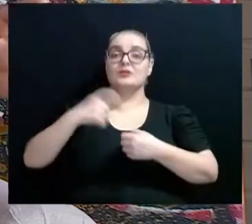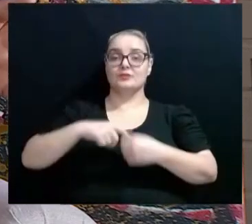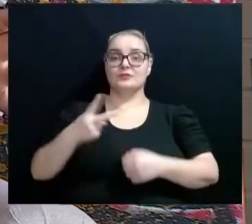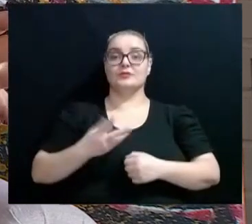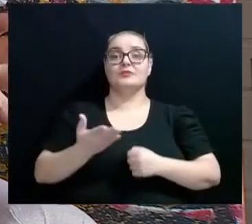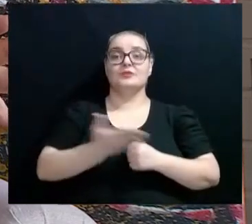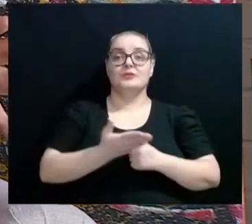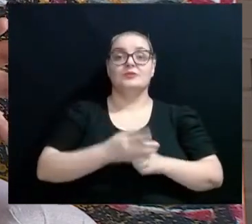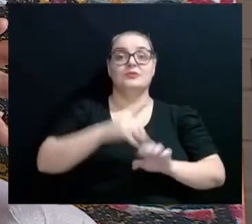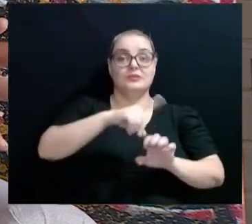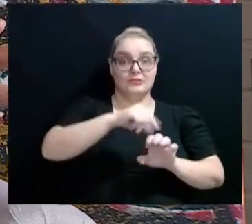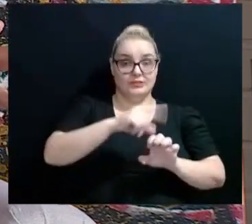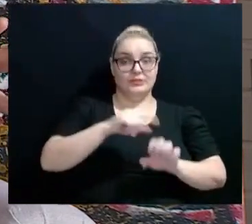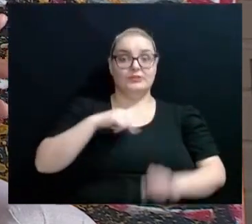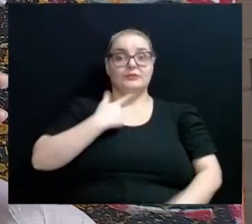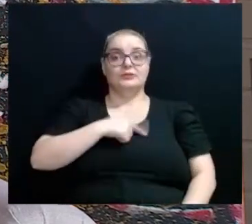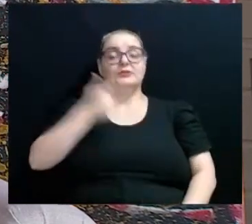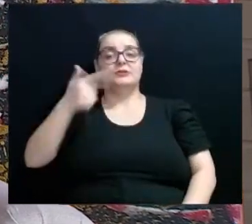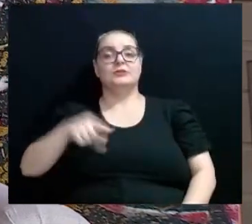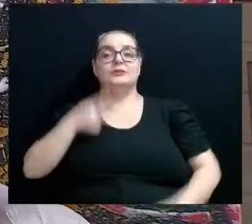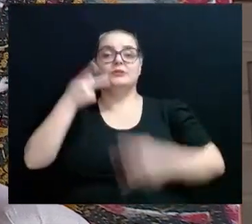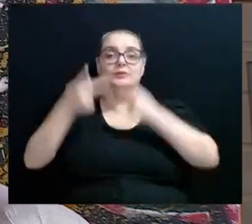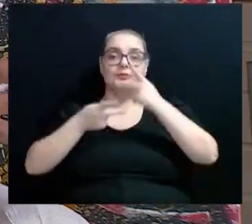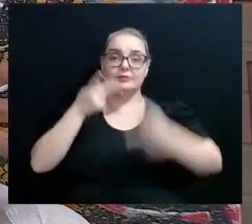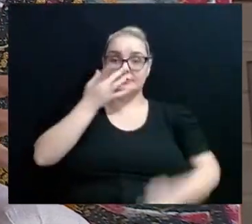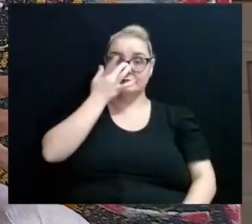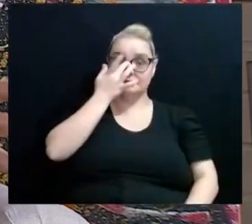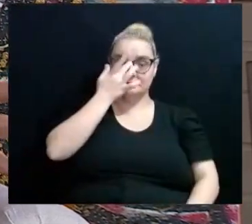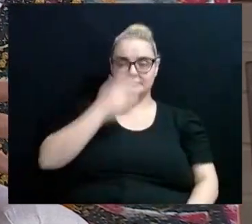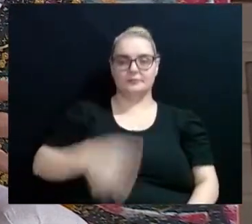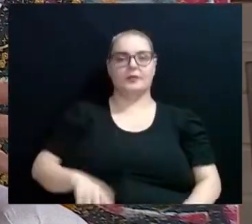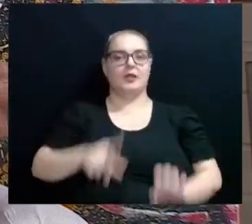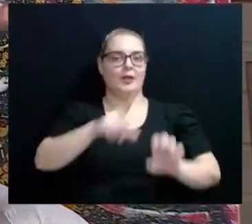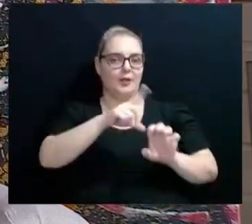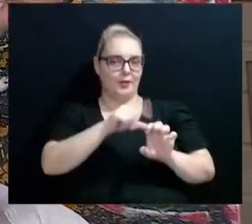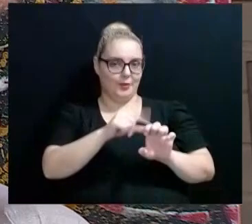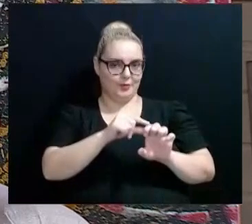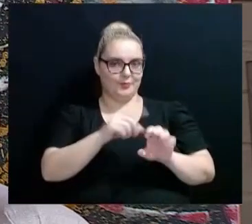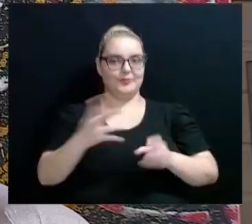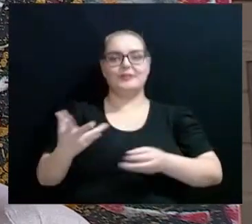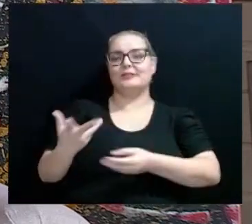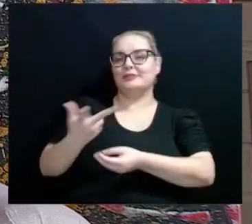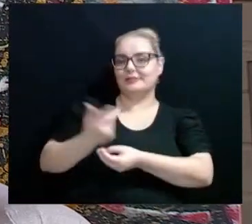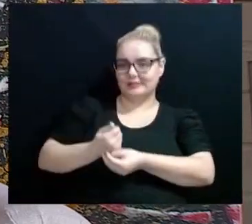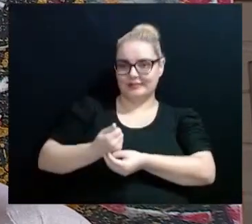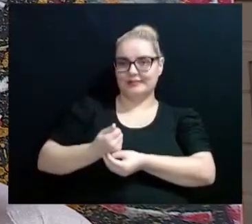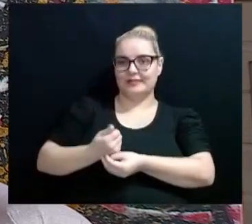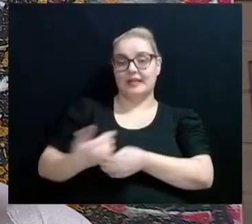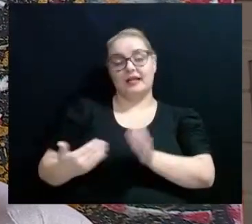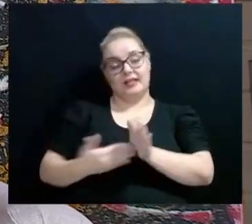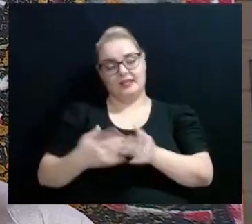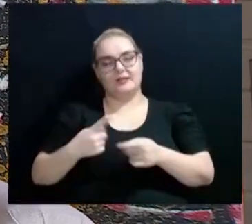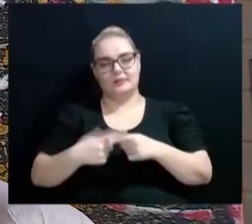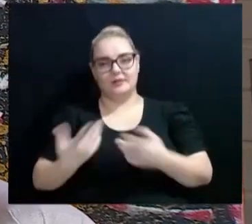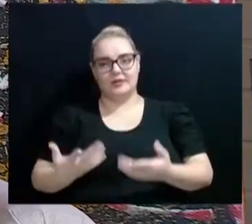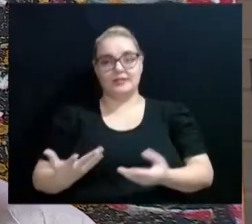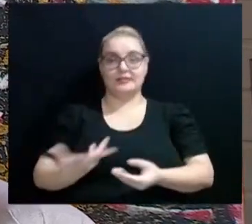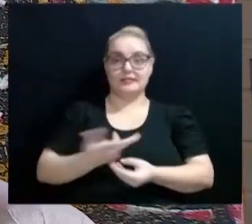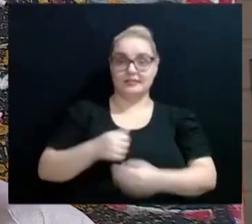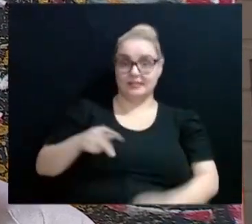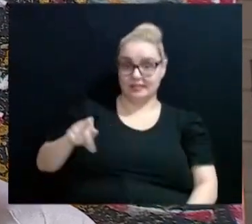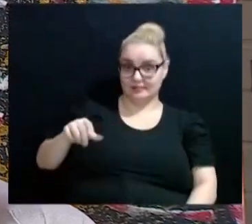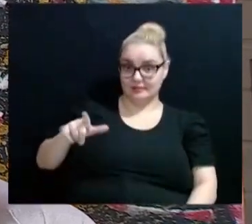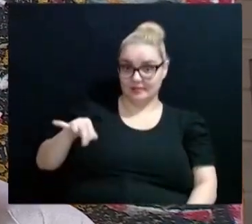De volta com o segundo bloco do Ser Empreendedor, a gente continua falando sobre empreender com artes. Até